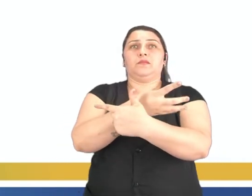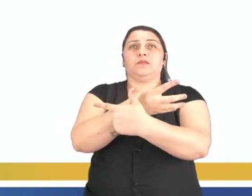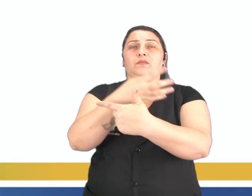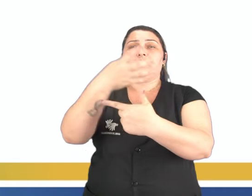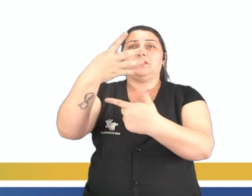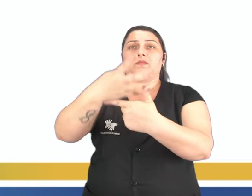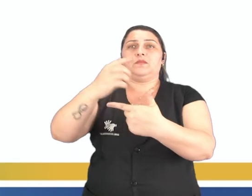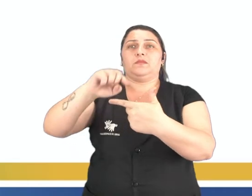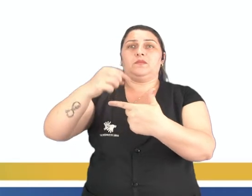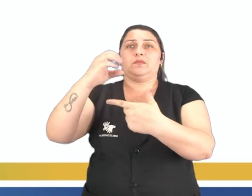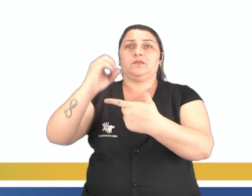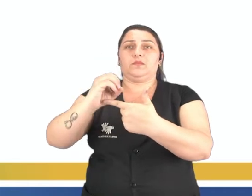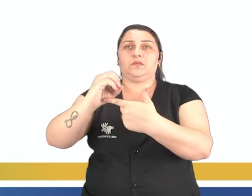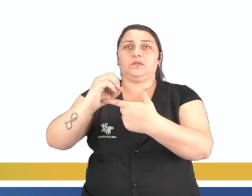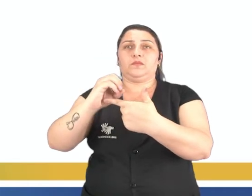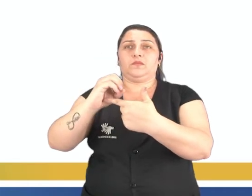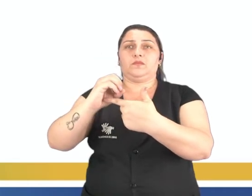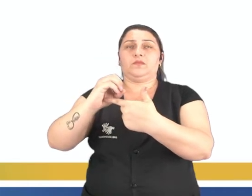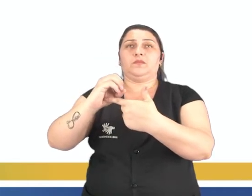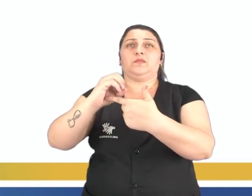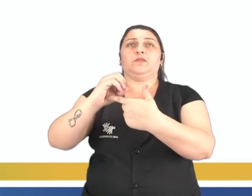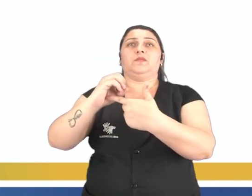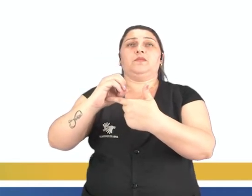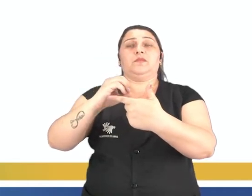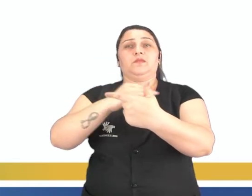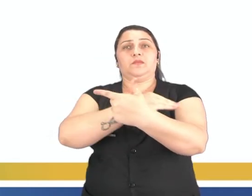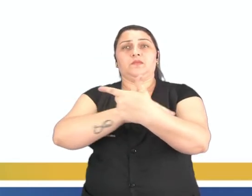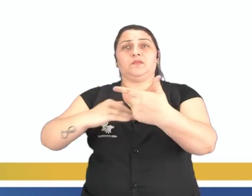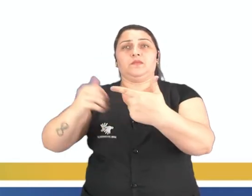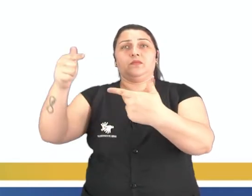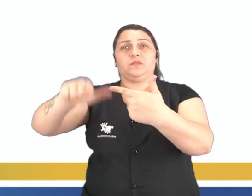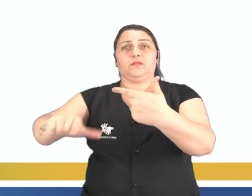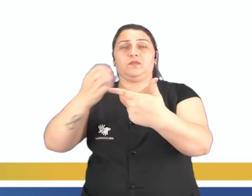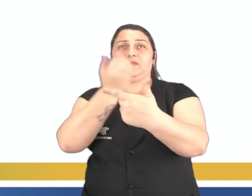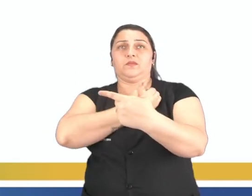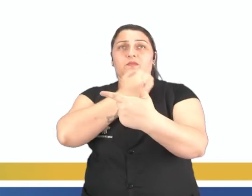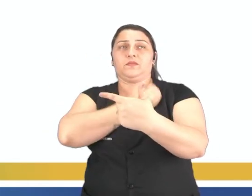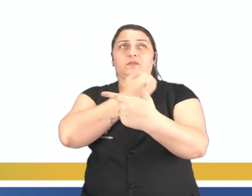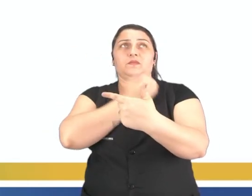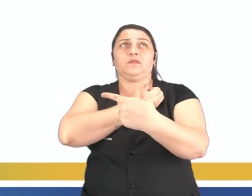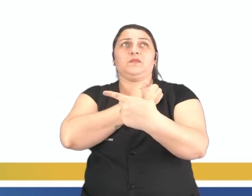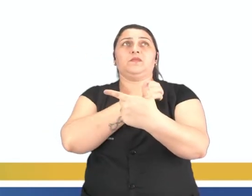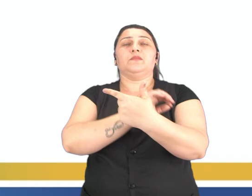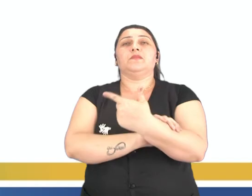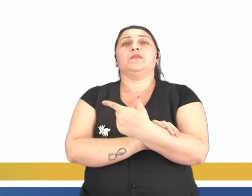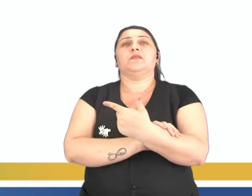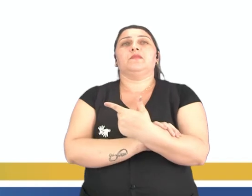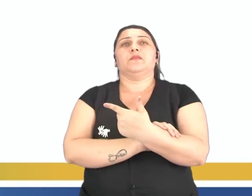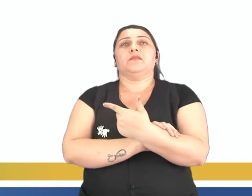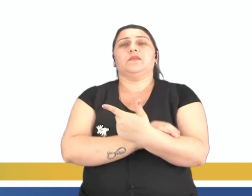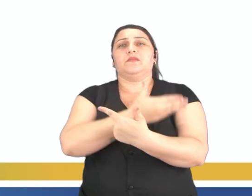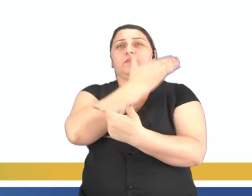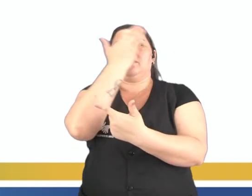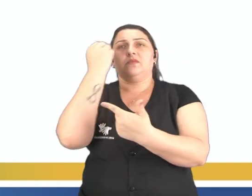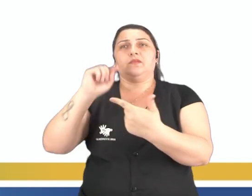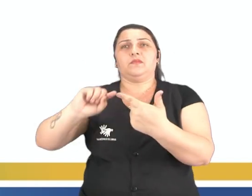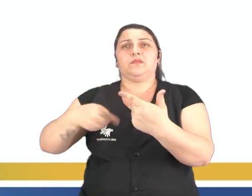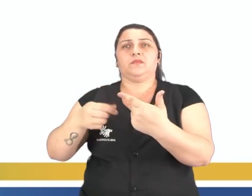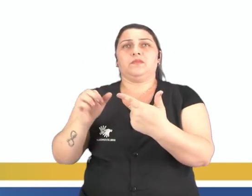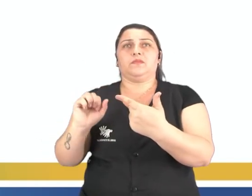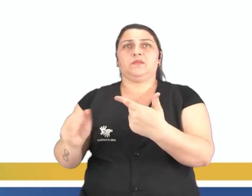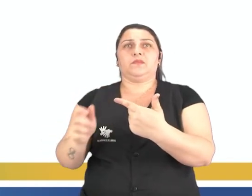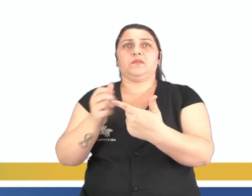Na outra linha, nós vamos reescrever esses números agora sem considerar a vírgula. Esquece a vírgula,